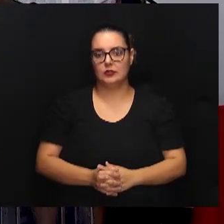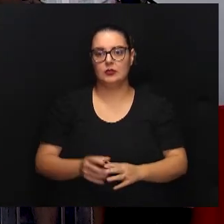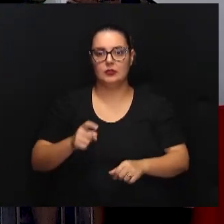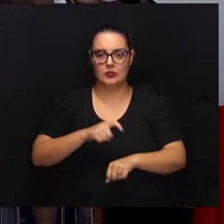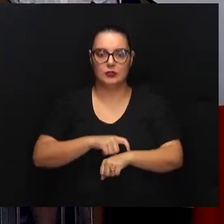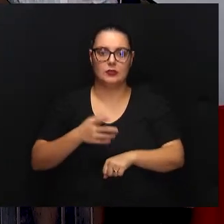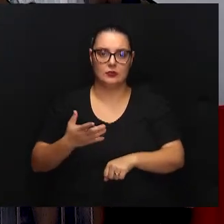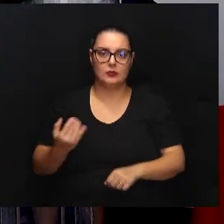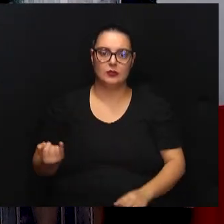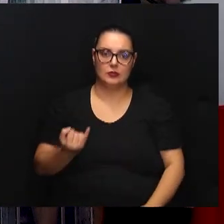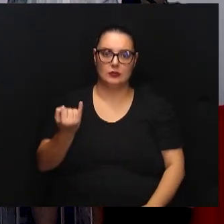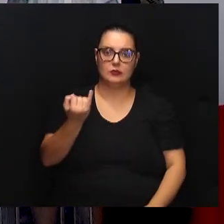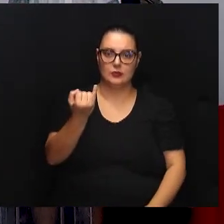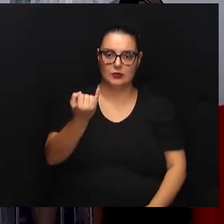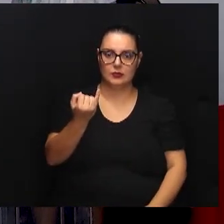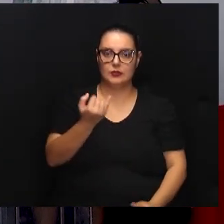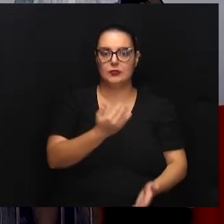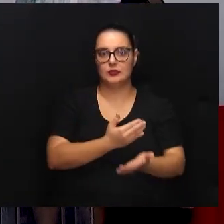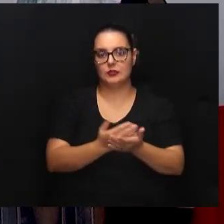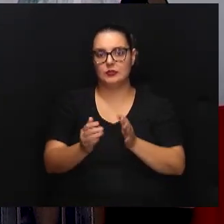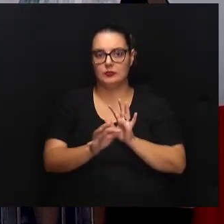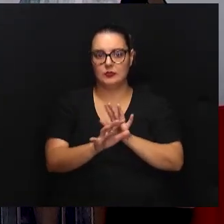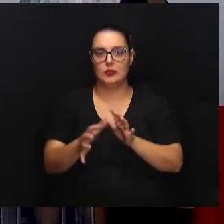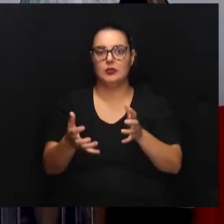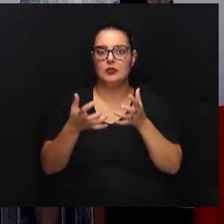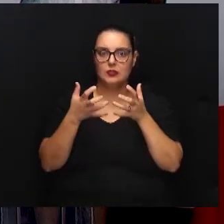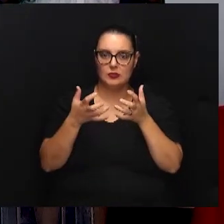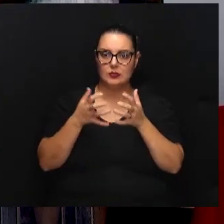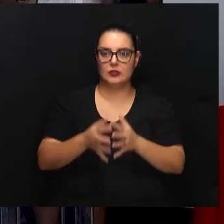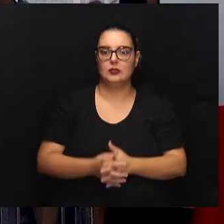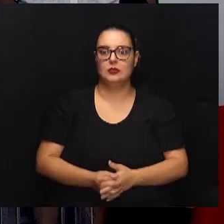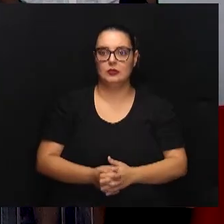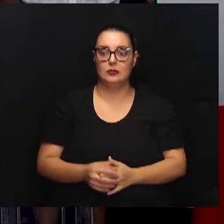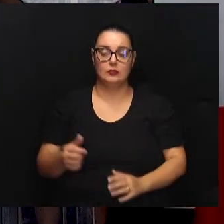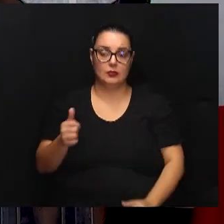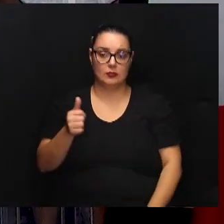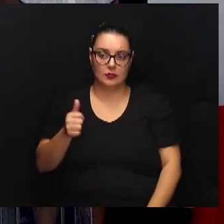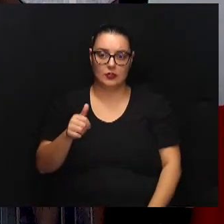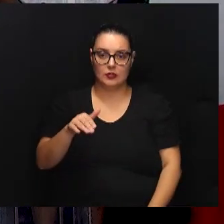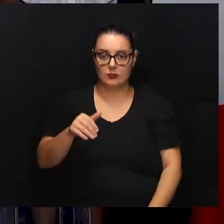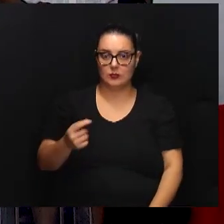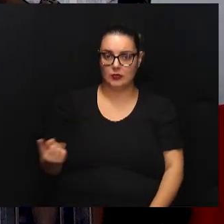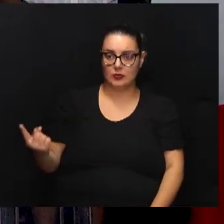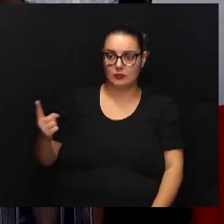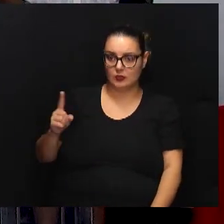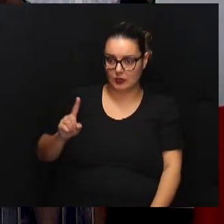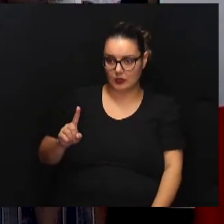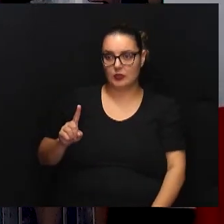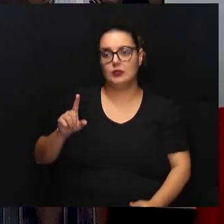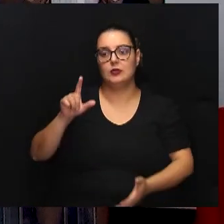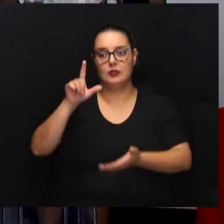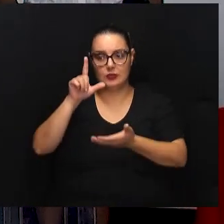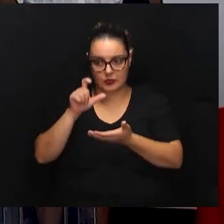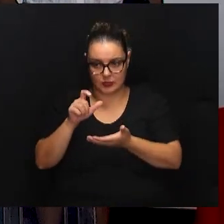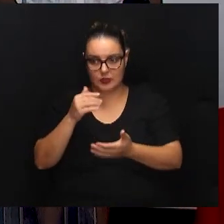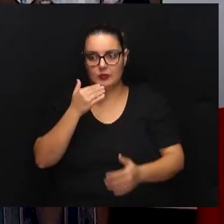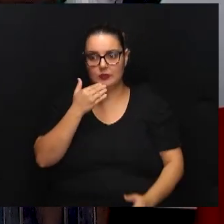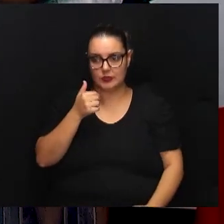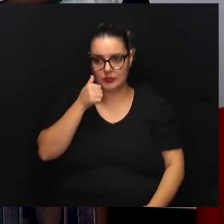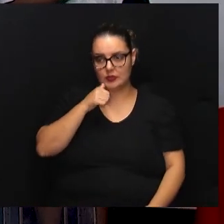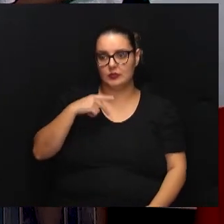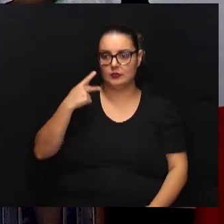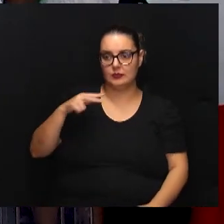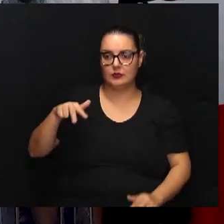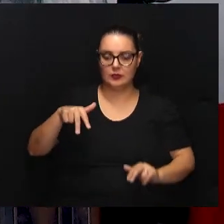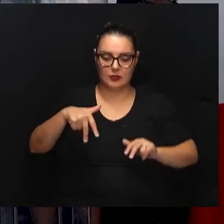pessoas que estiveram nesse momento importante de começar a parada. Então, eu gostaria de, primeiro, chamar aqui na frente